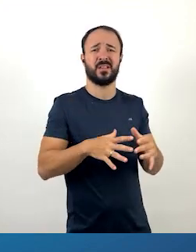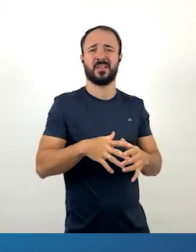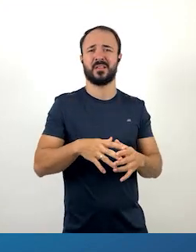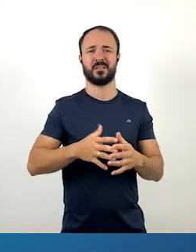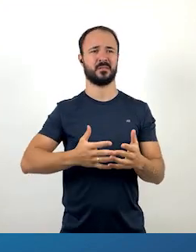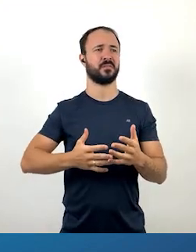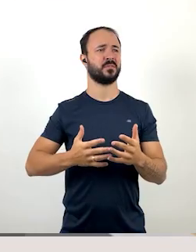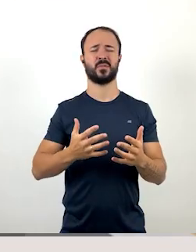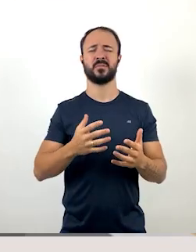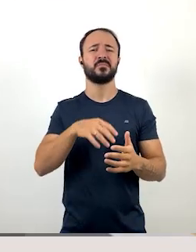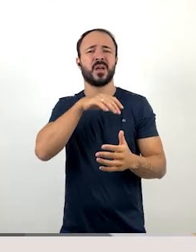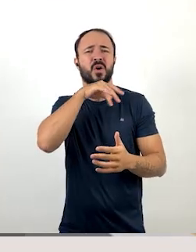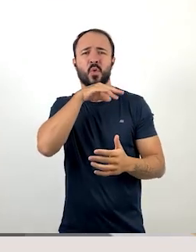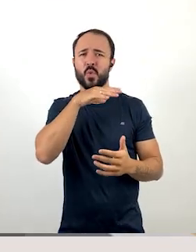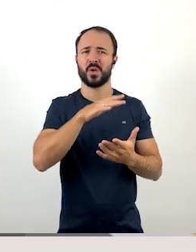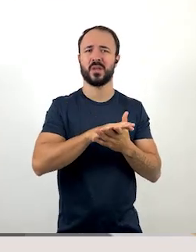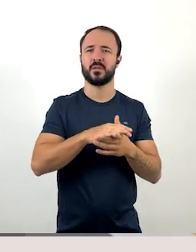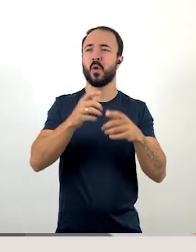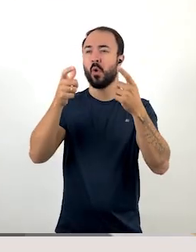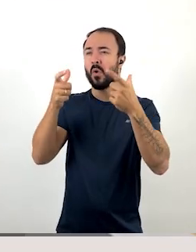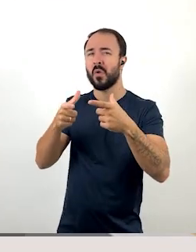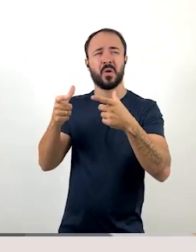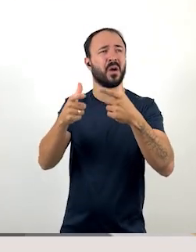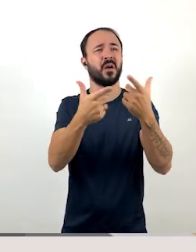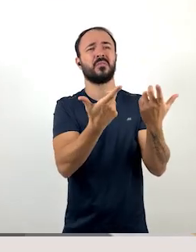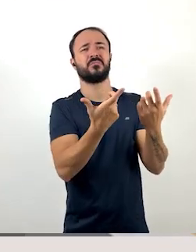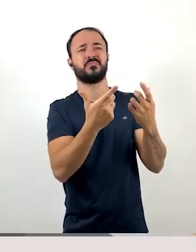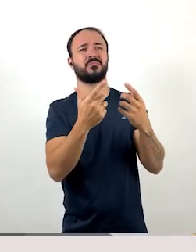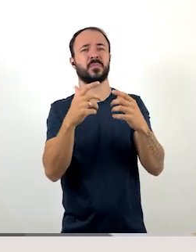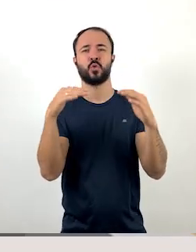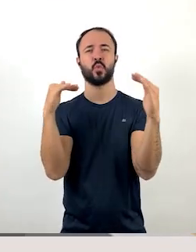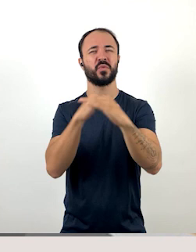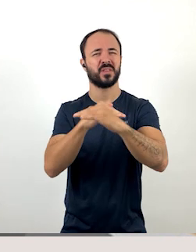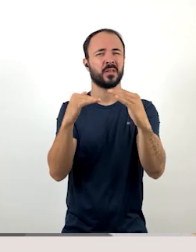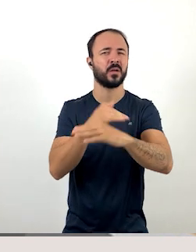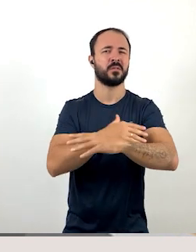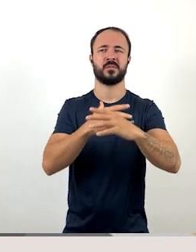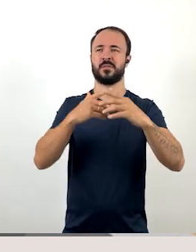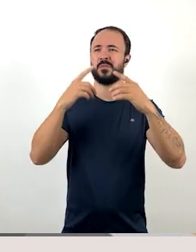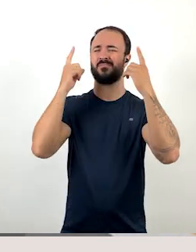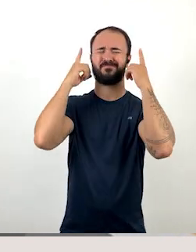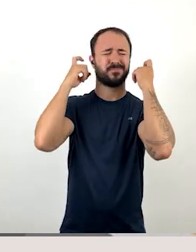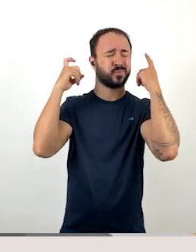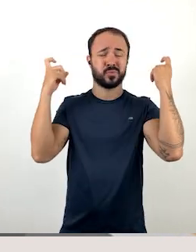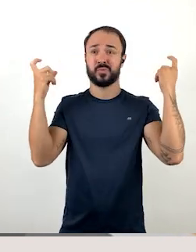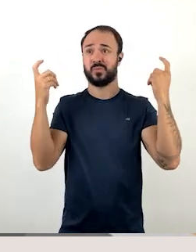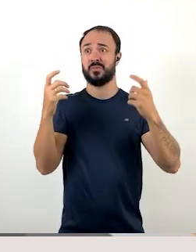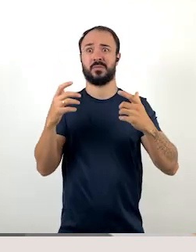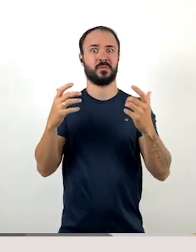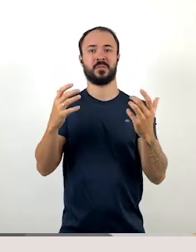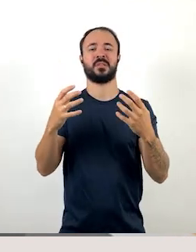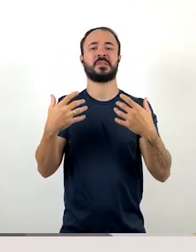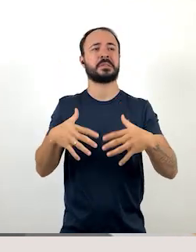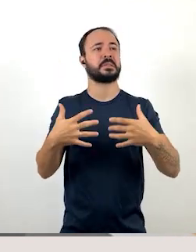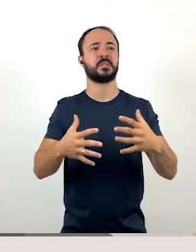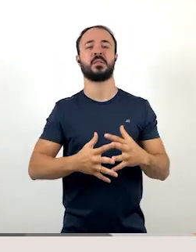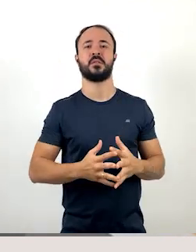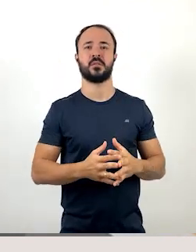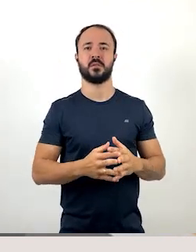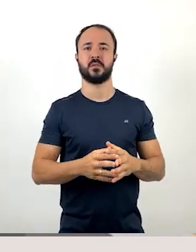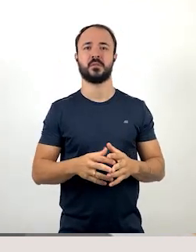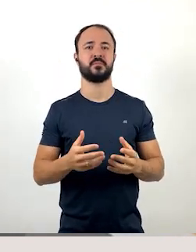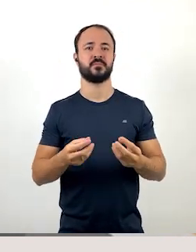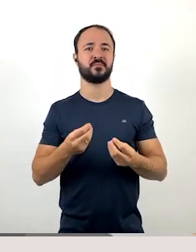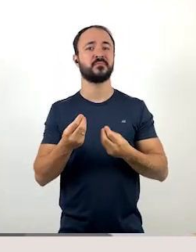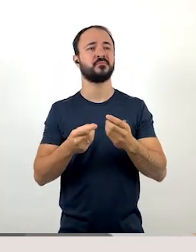som muito alto de forma excessiva. Nesse caso, nós temos o excesso de ruídos. É a interferência na saúde humana e ciclos de